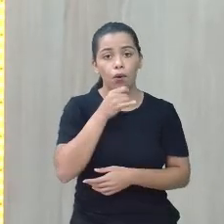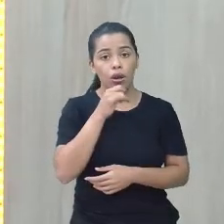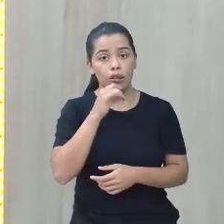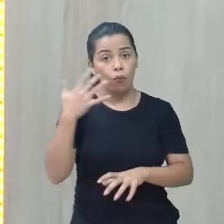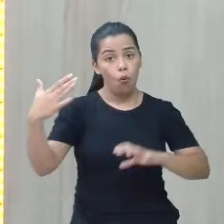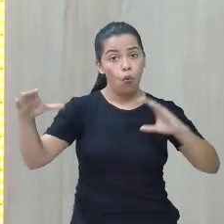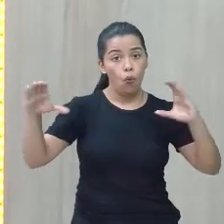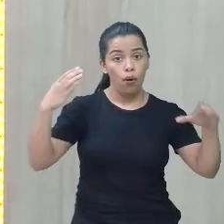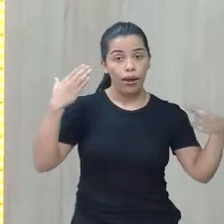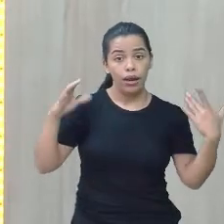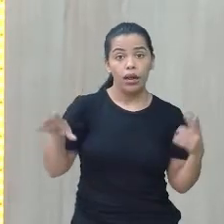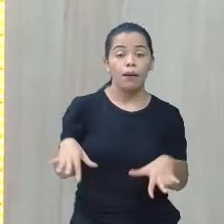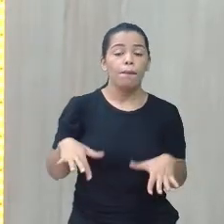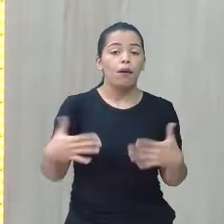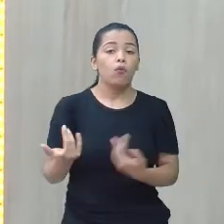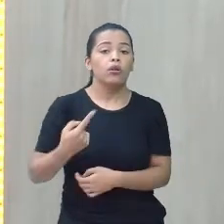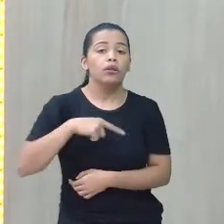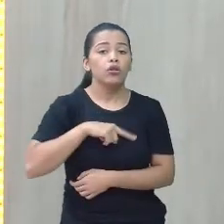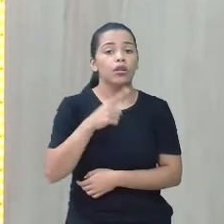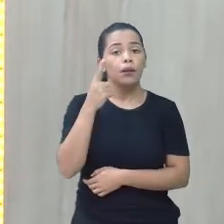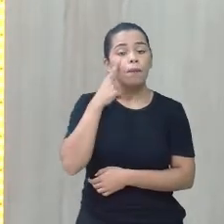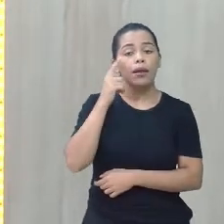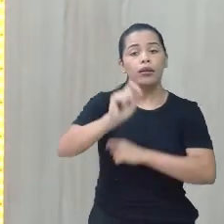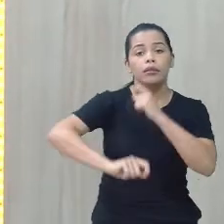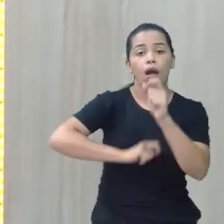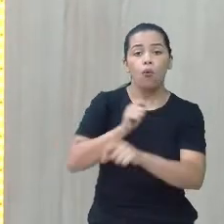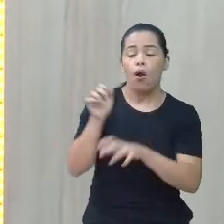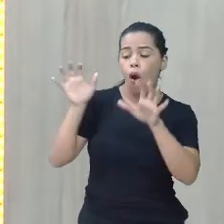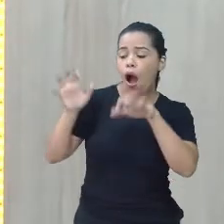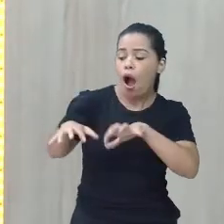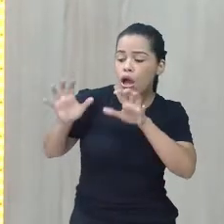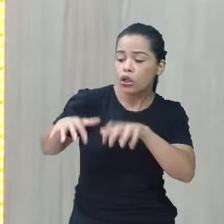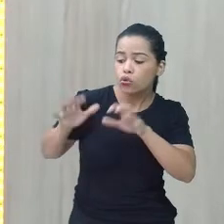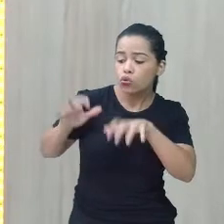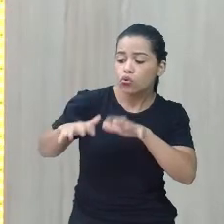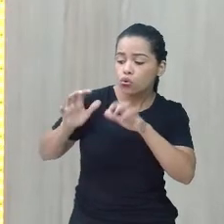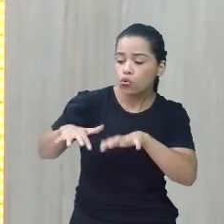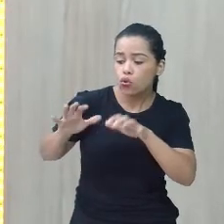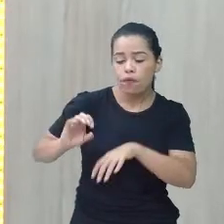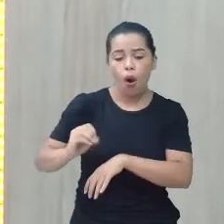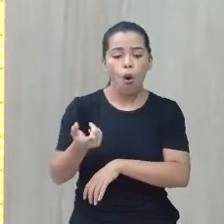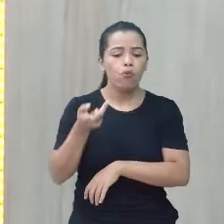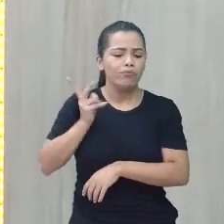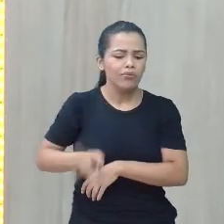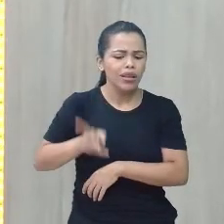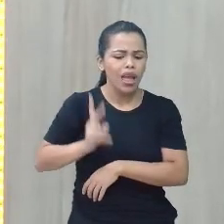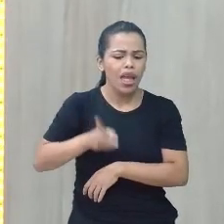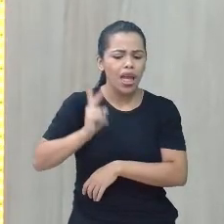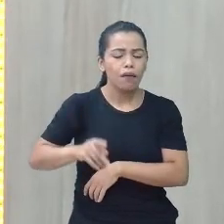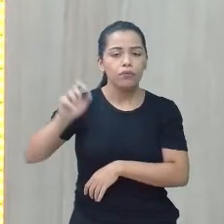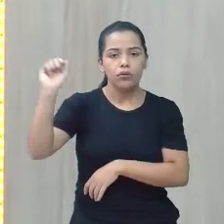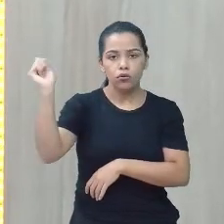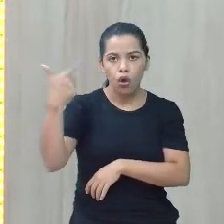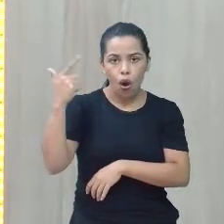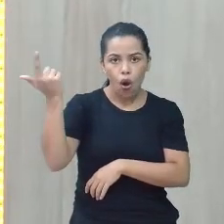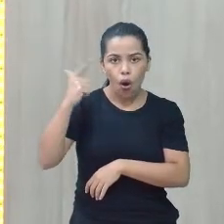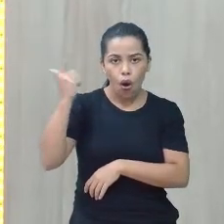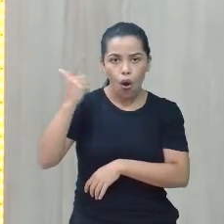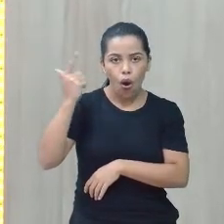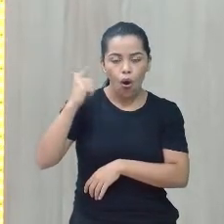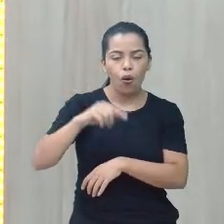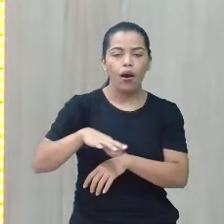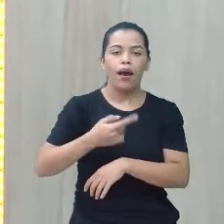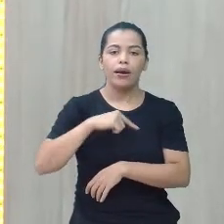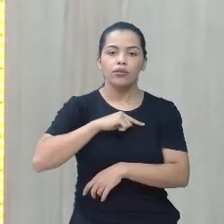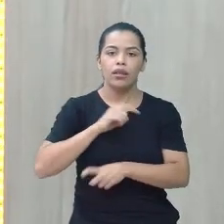gente pensa na continuidade de uma chuva ou de o tempo todo fazer sol, a gente percebe que isso não é muito bem assim,